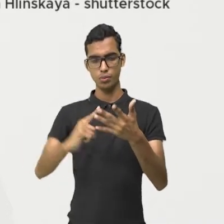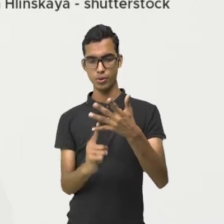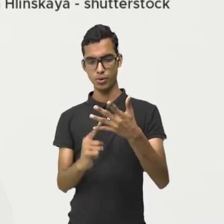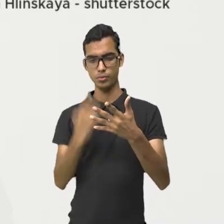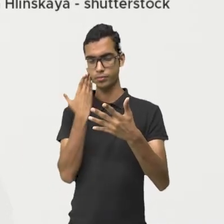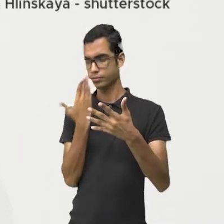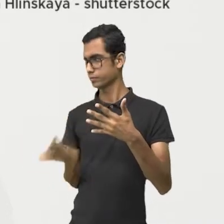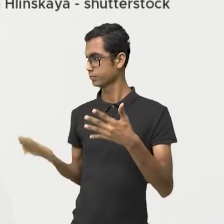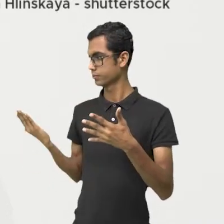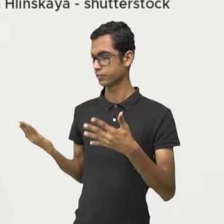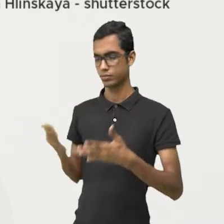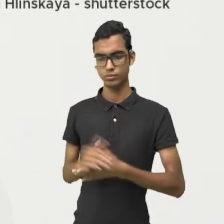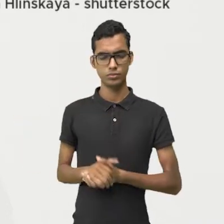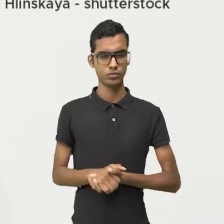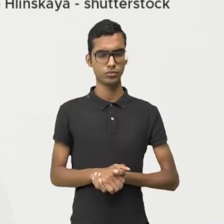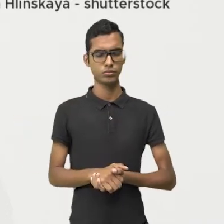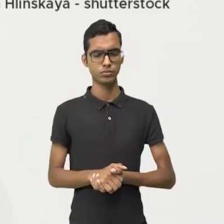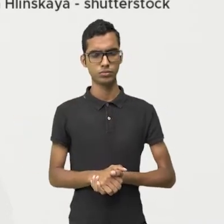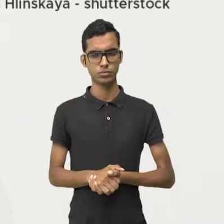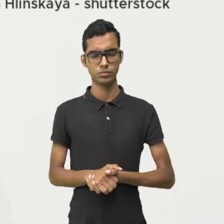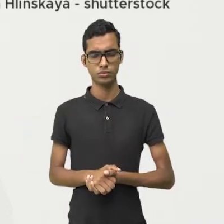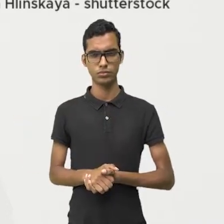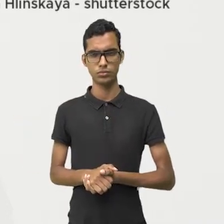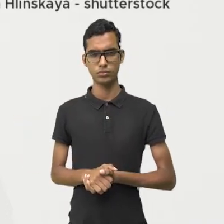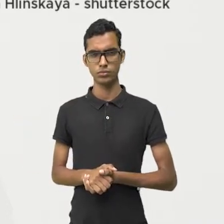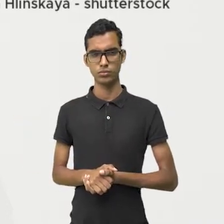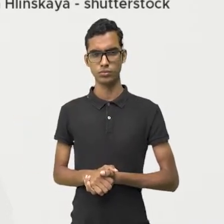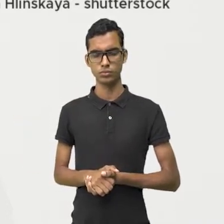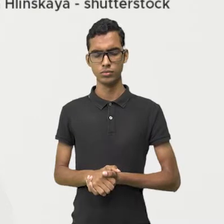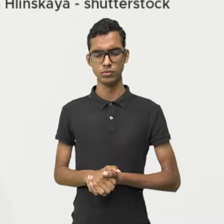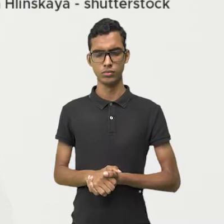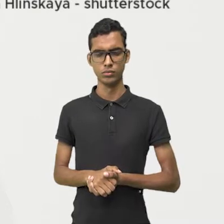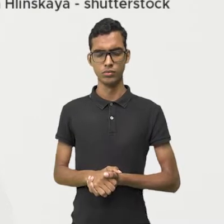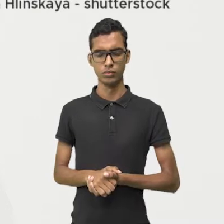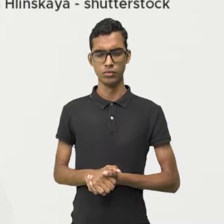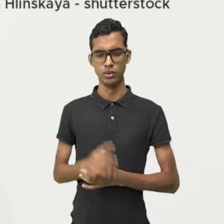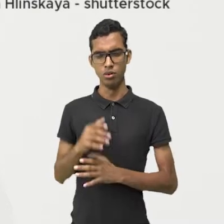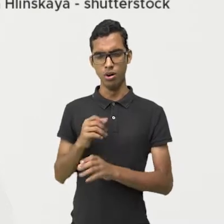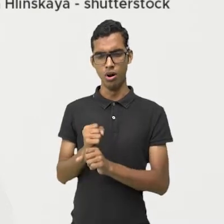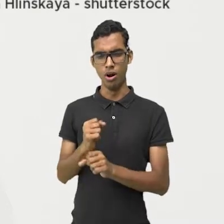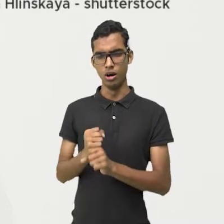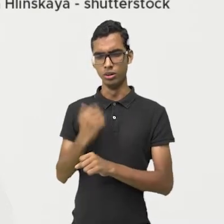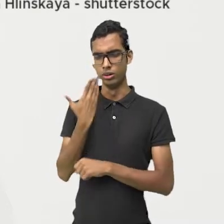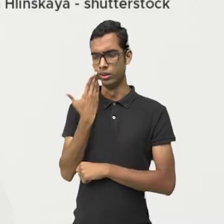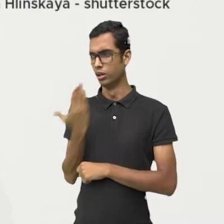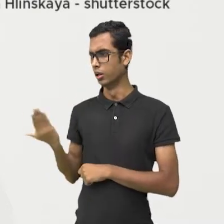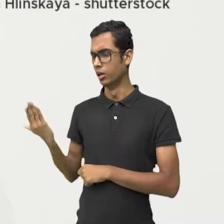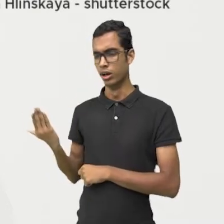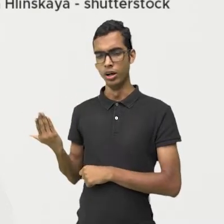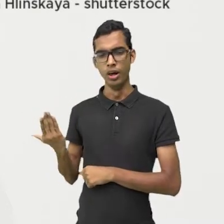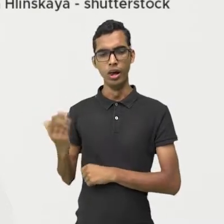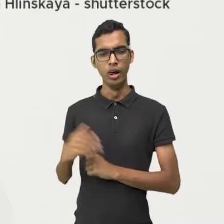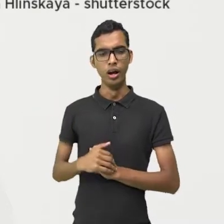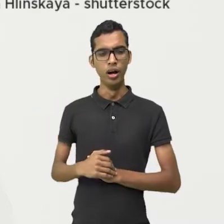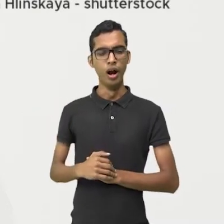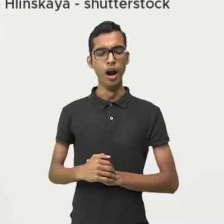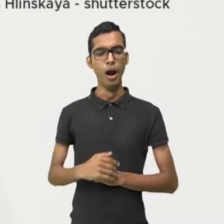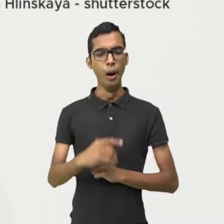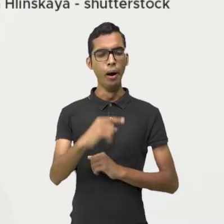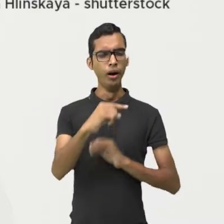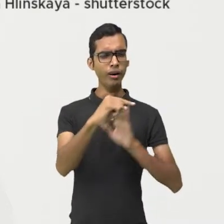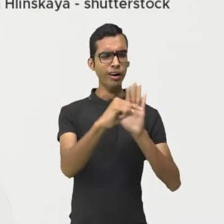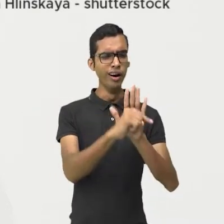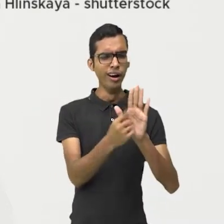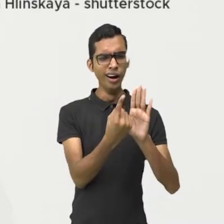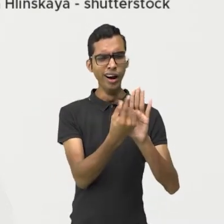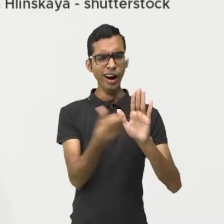vejamos. Está dividido em duas situações. Eu vou fazendo a continha aqui do lado. Então, menos 16, olha.